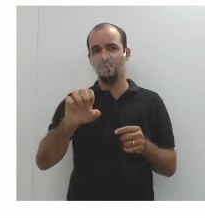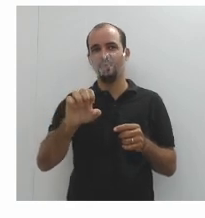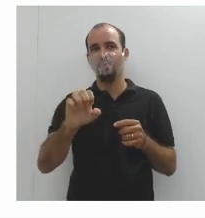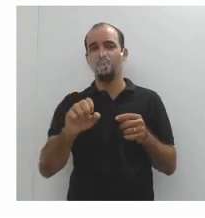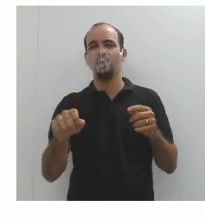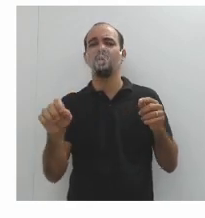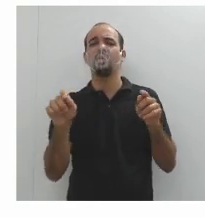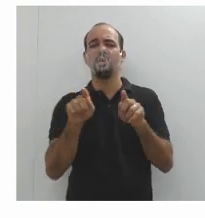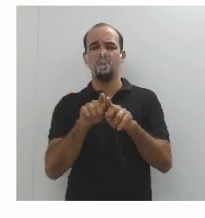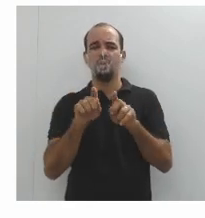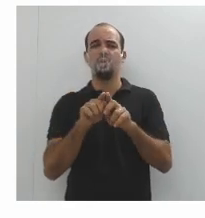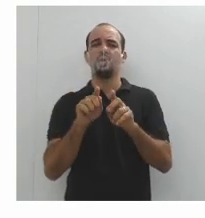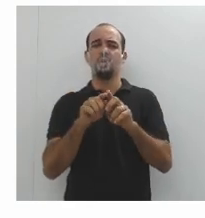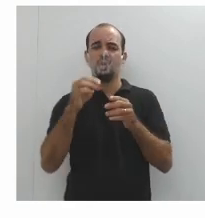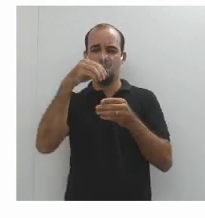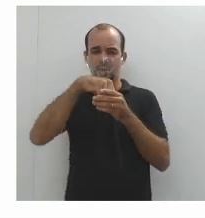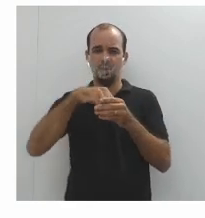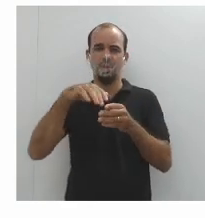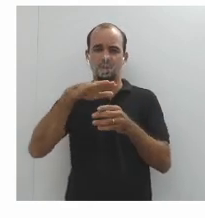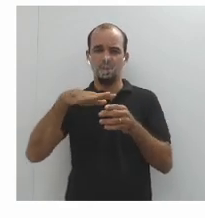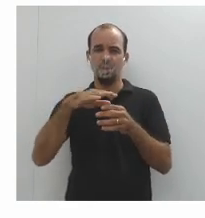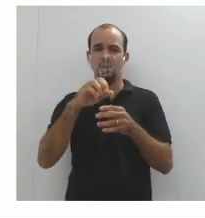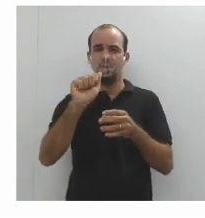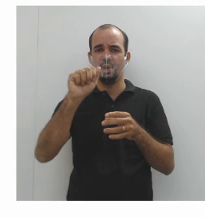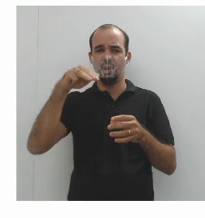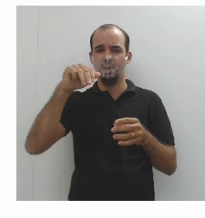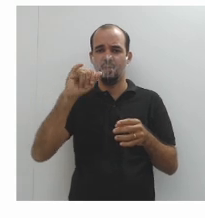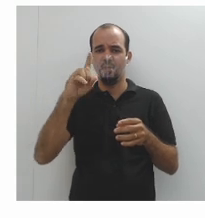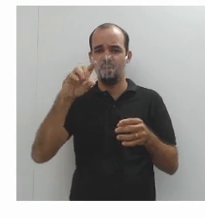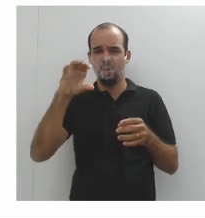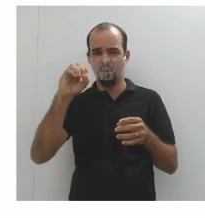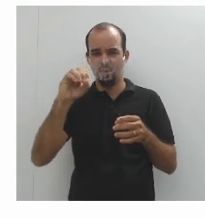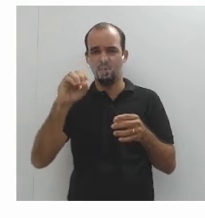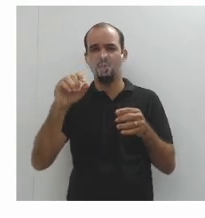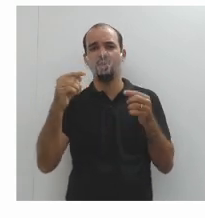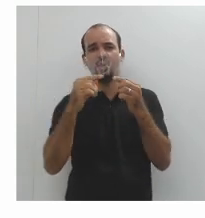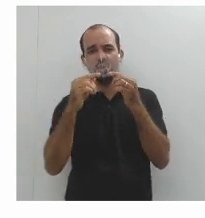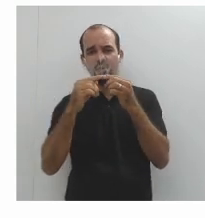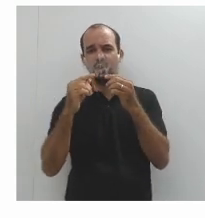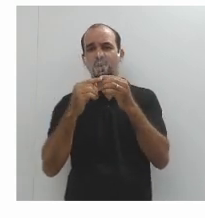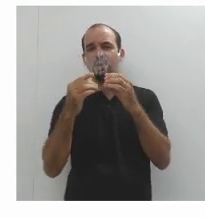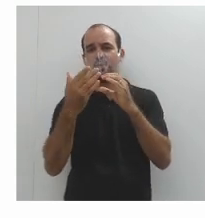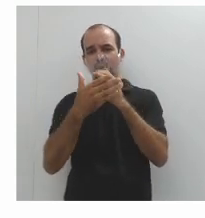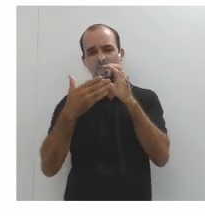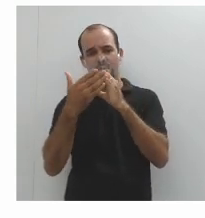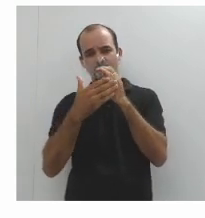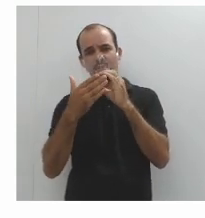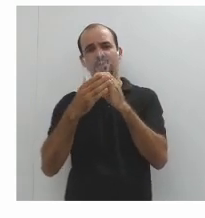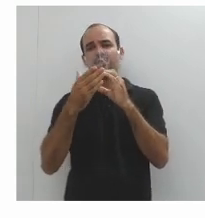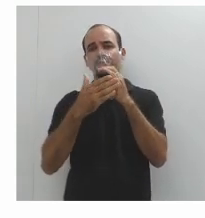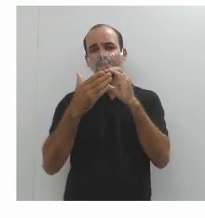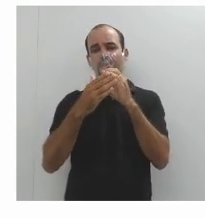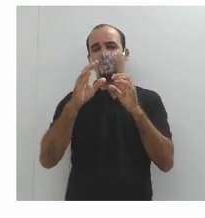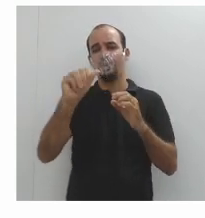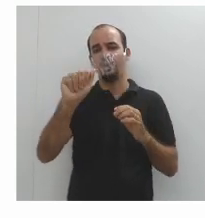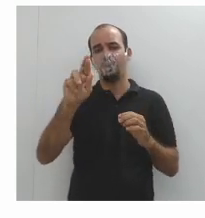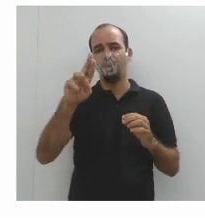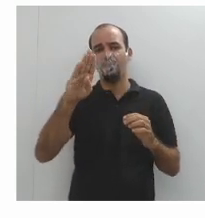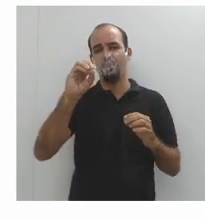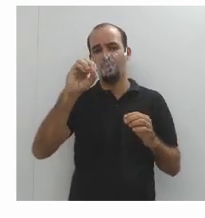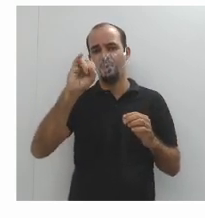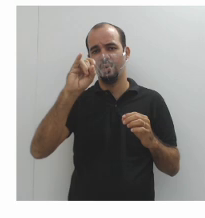um carboidrato também, que é um glicídio, vai ter a sua cadeia quebrada com